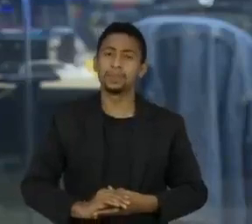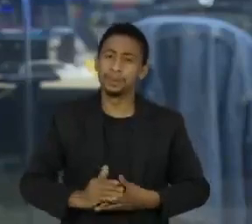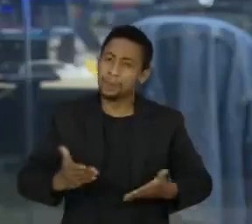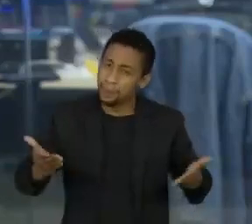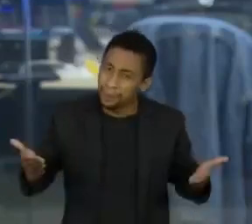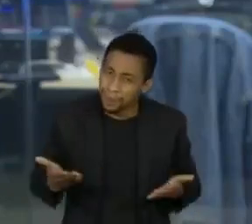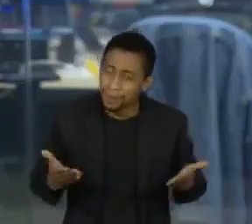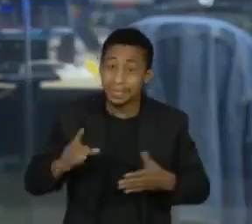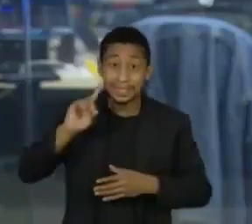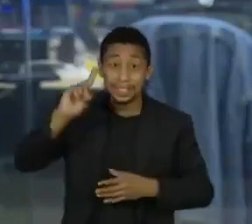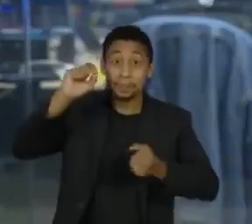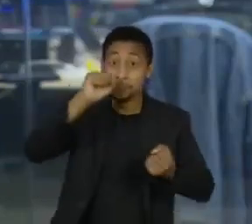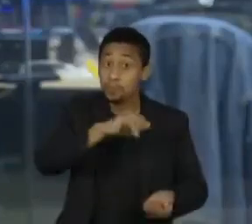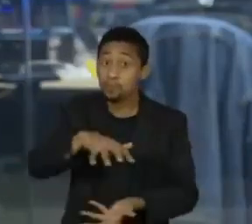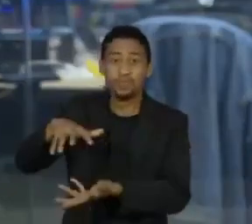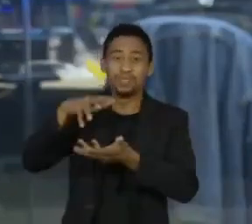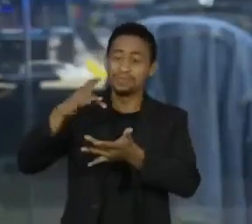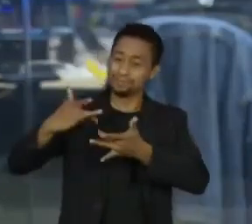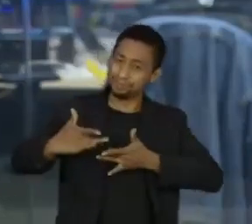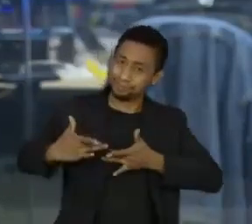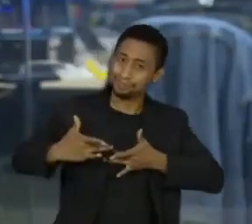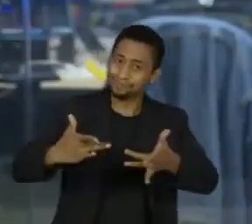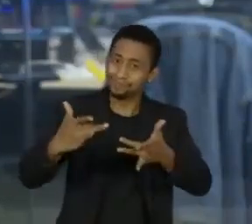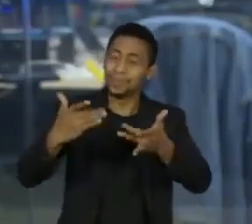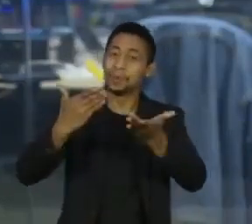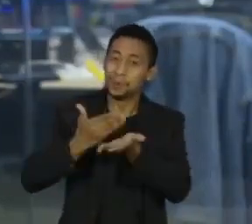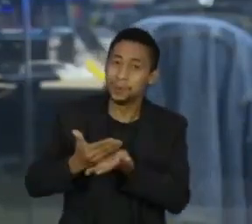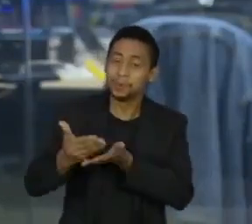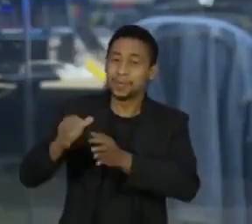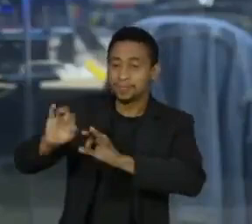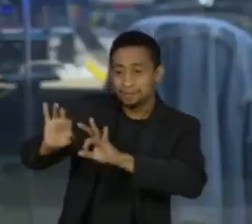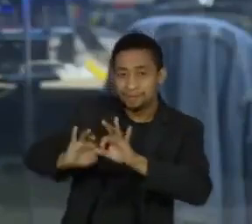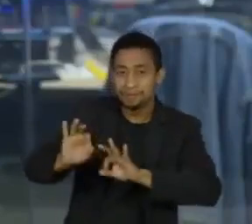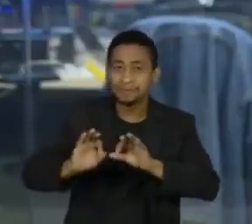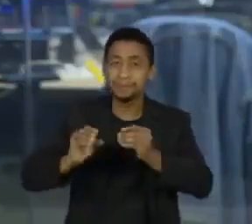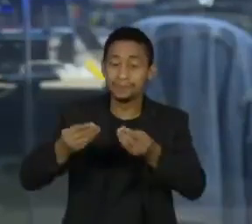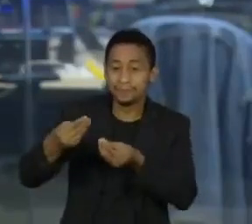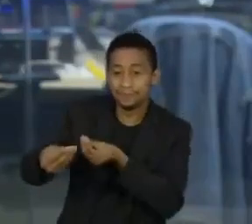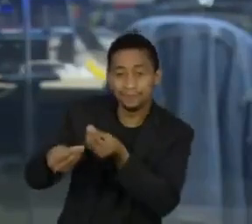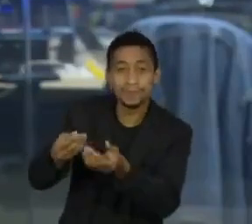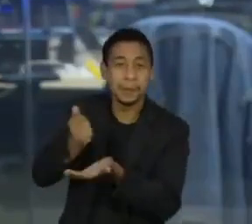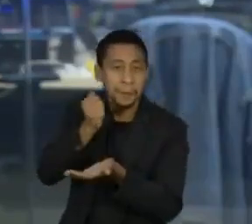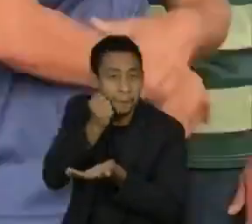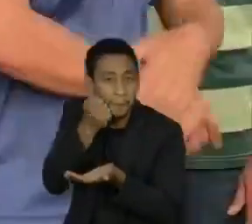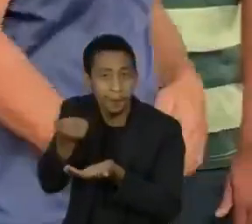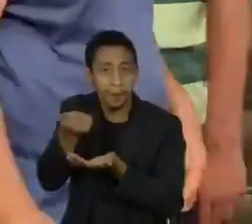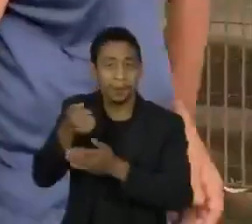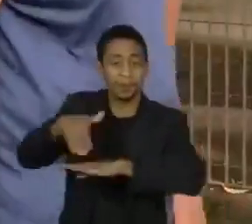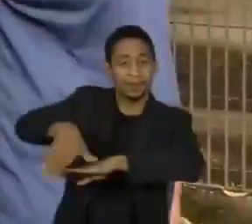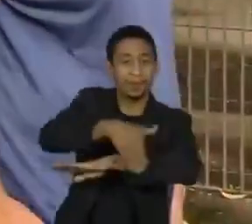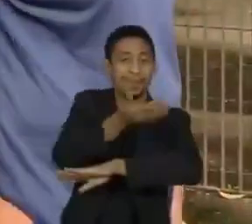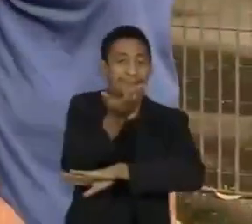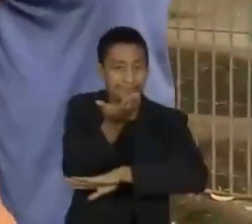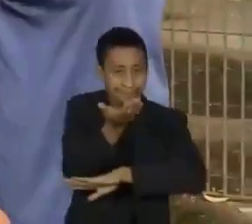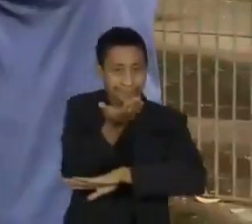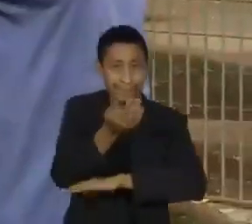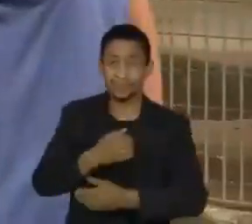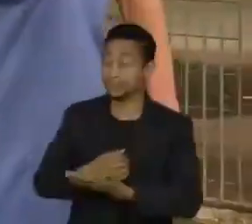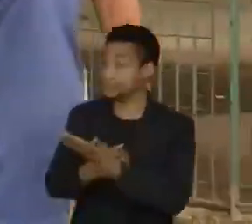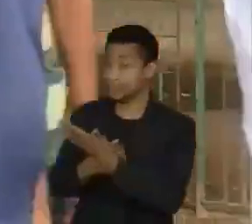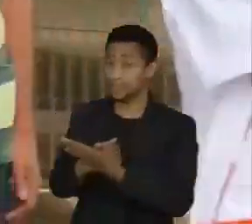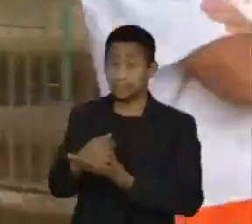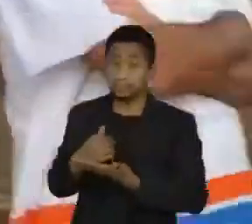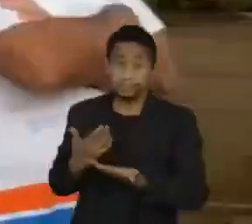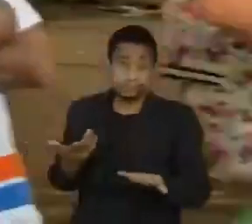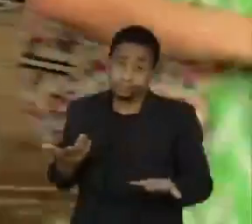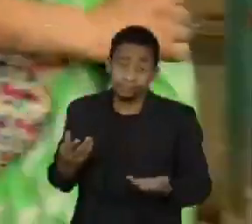Hoje, Dia Mundial da Doação, começa uma iniciativa para distribuir pães ao povo da rua. Para quem já não tem nada